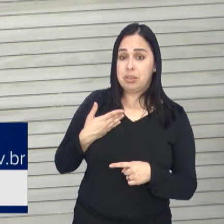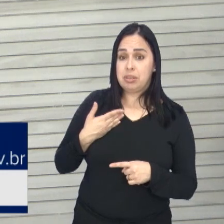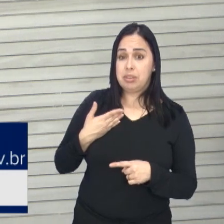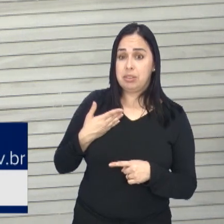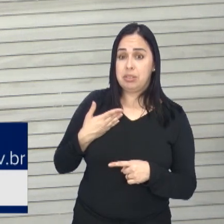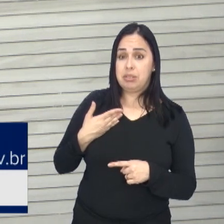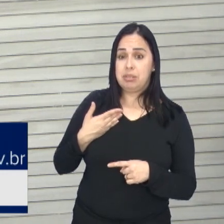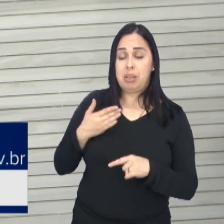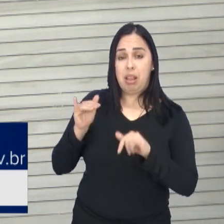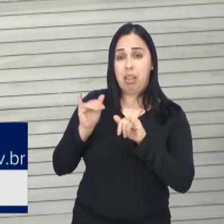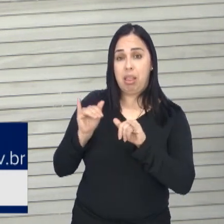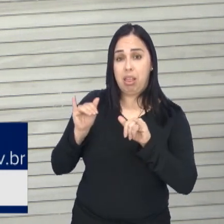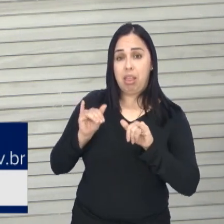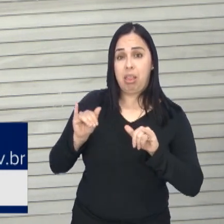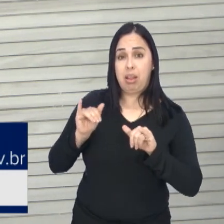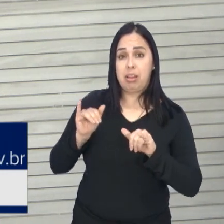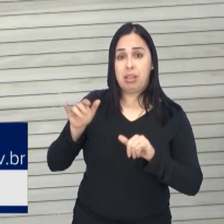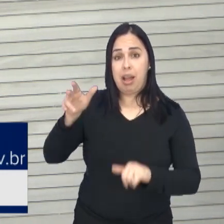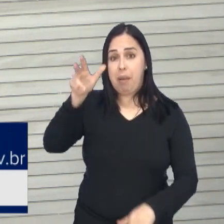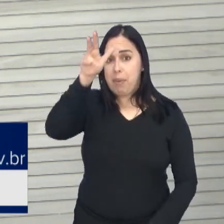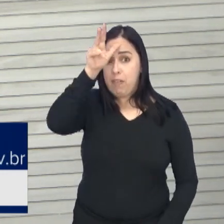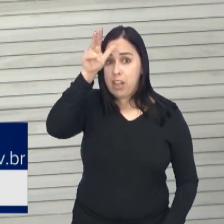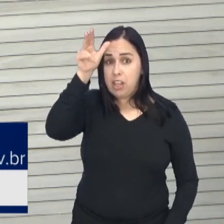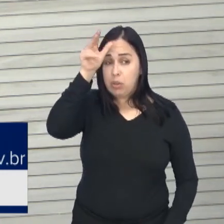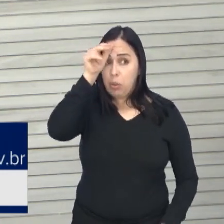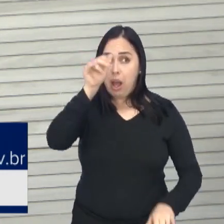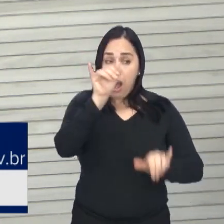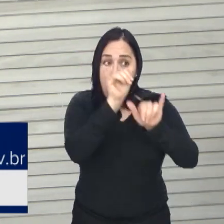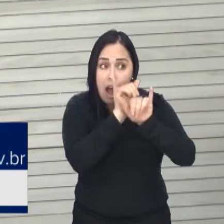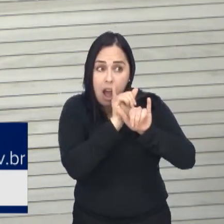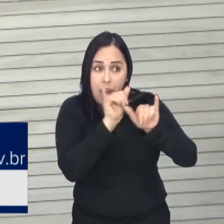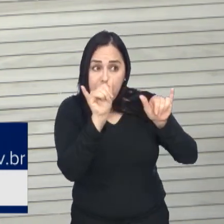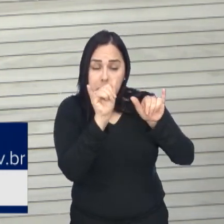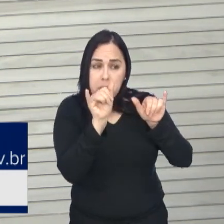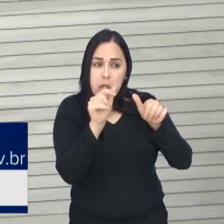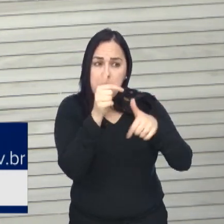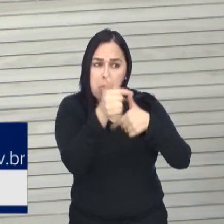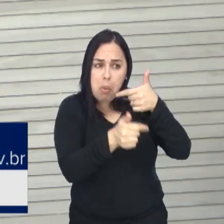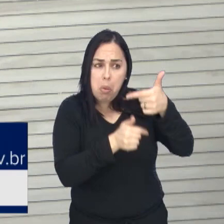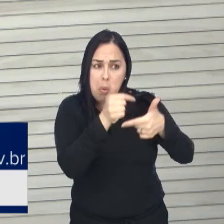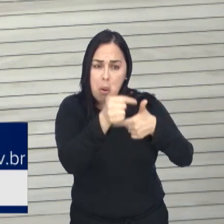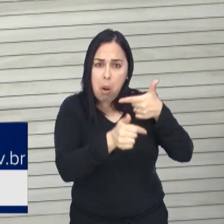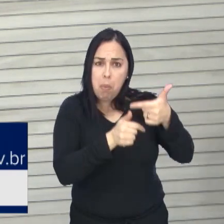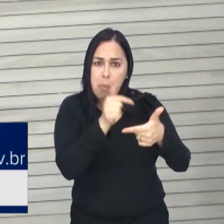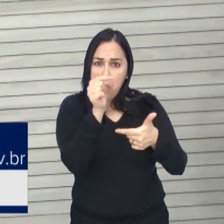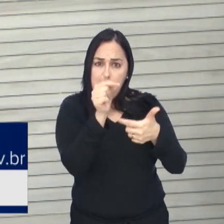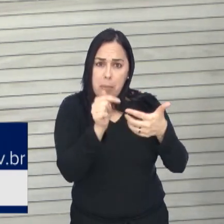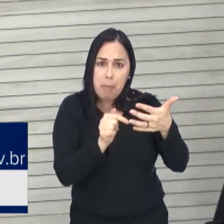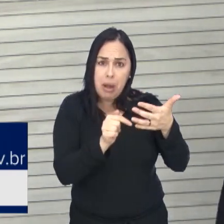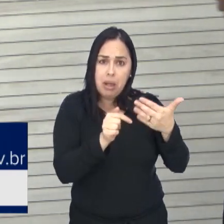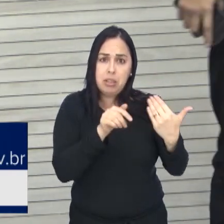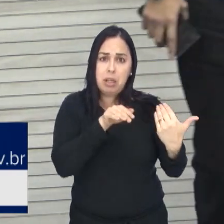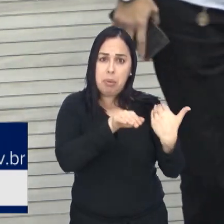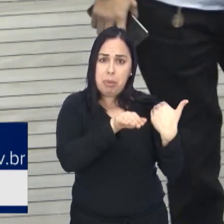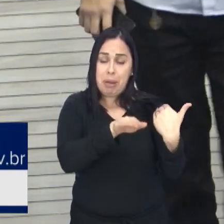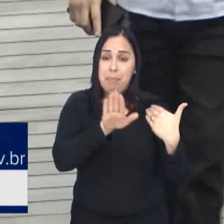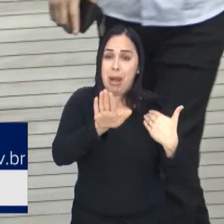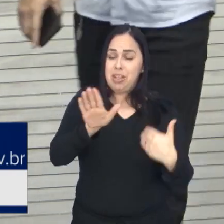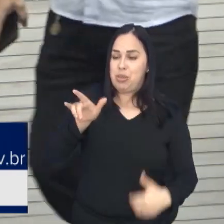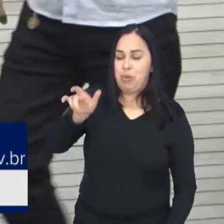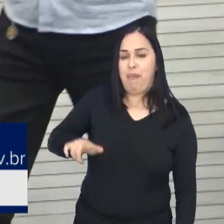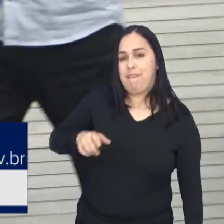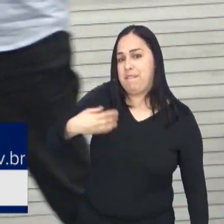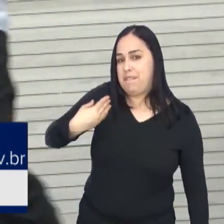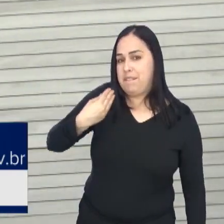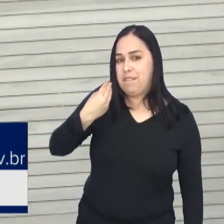prefeito, onde o próprio prefeito vem anunciando grandes trabalhos viários, e o vereador amigo nosso da